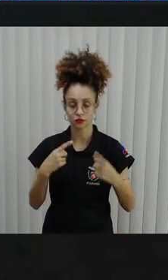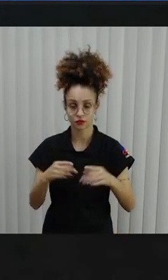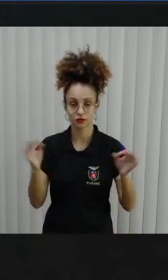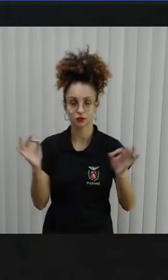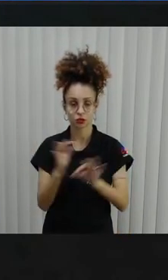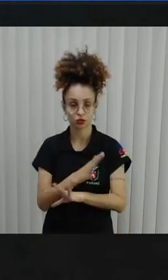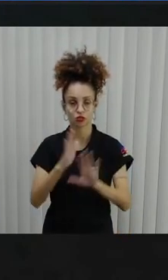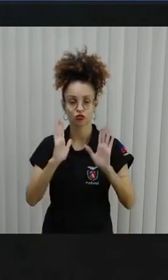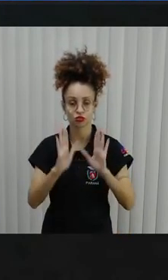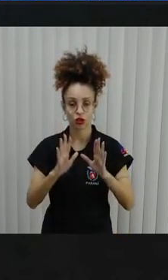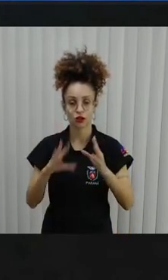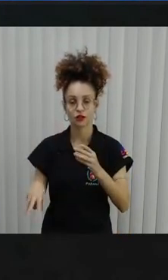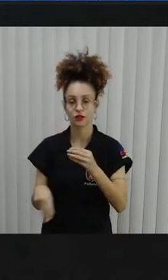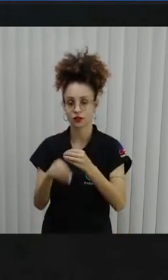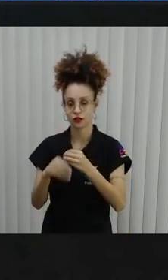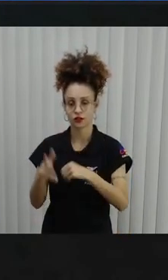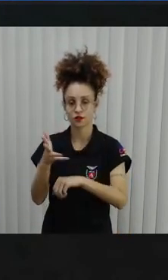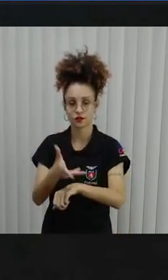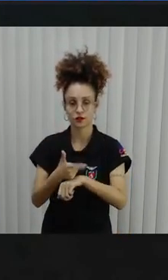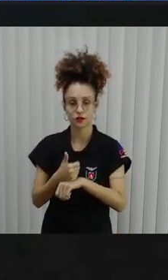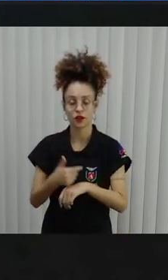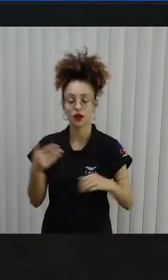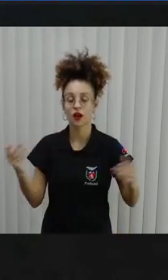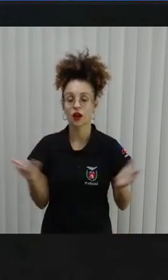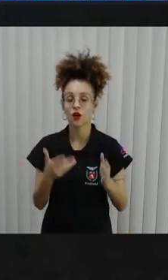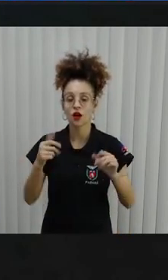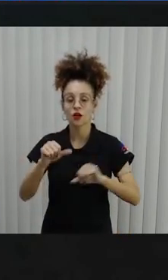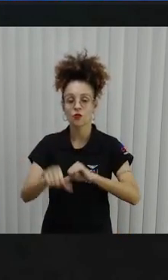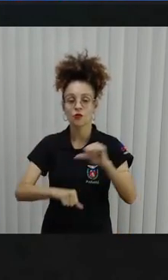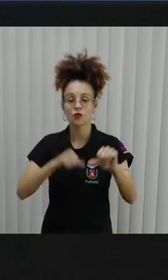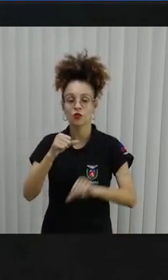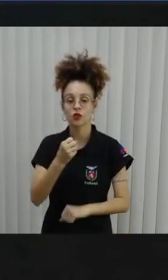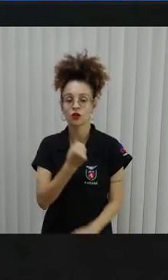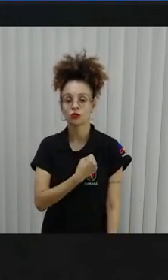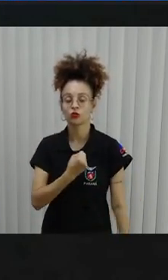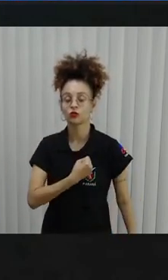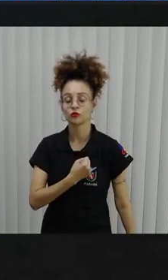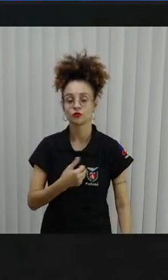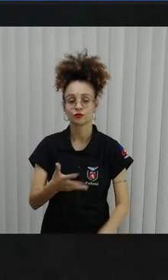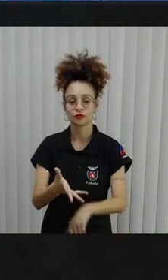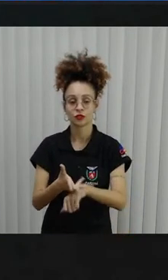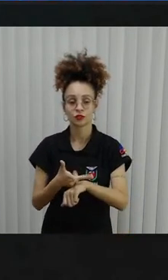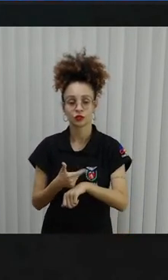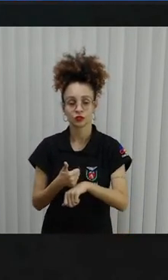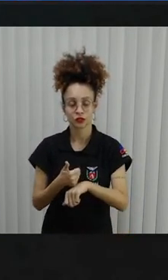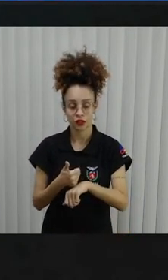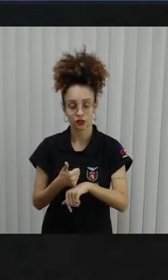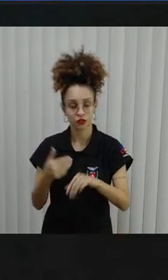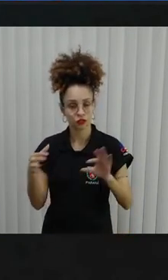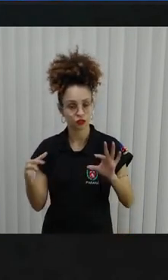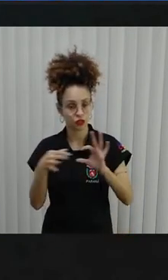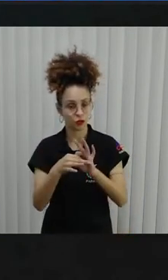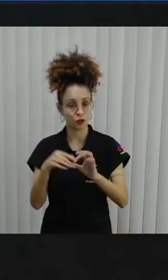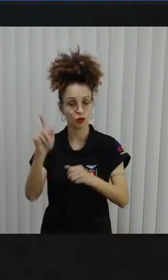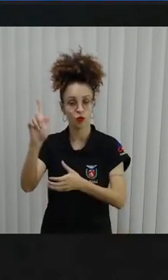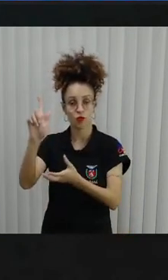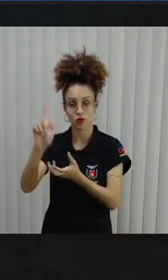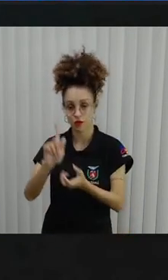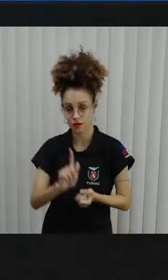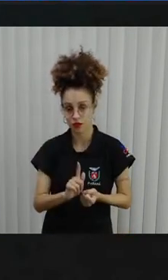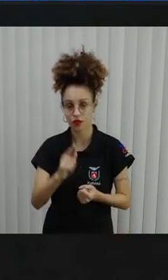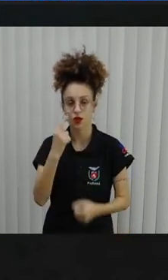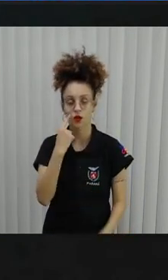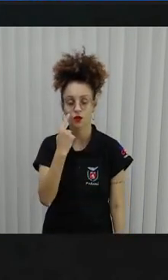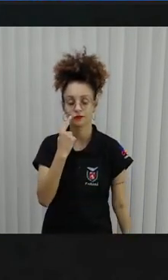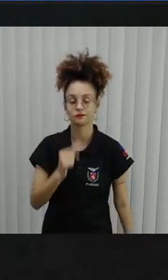adicionei a velocidade no y, eu vou alterar o valor da velocidade que eu tenho com base na gravidade. Então, o que eu vou fazer? Eu